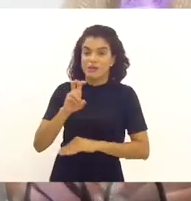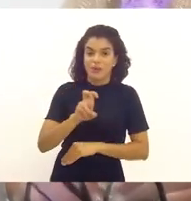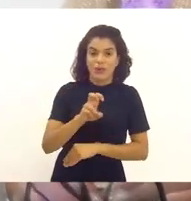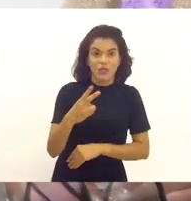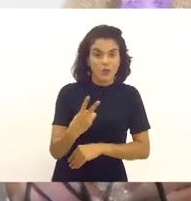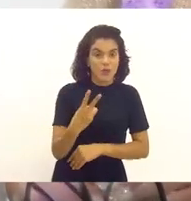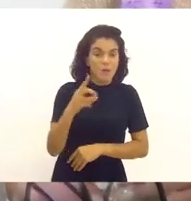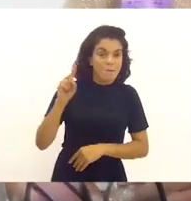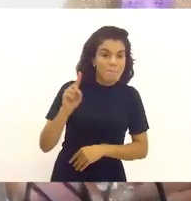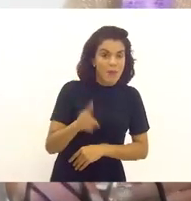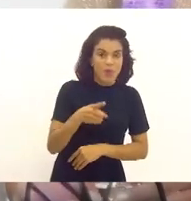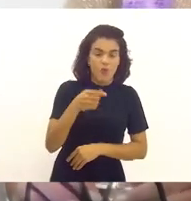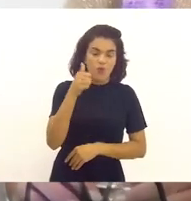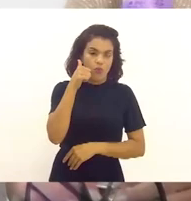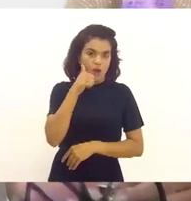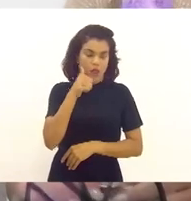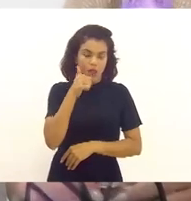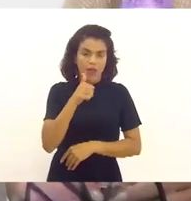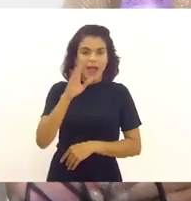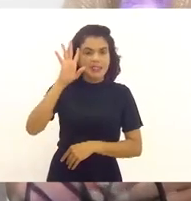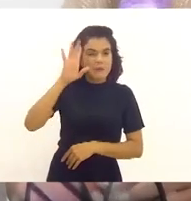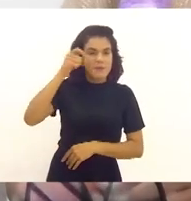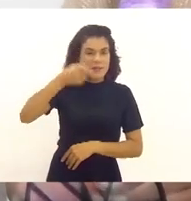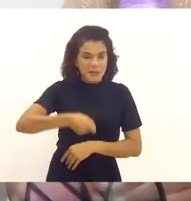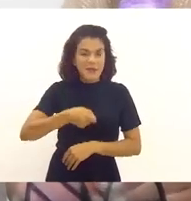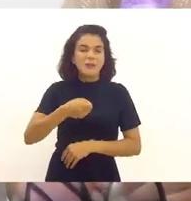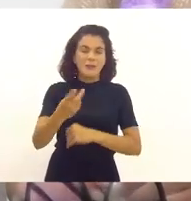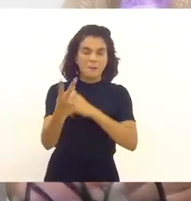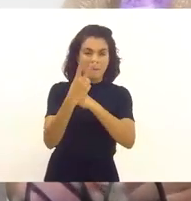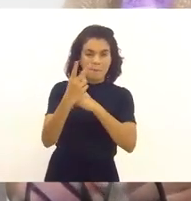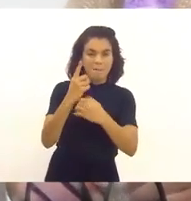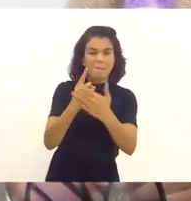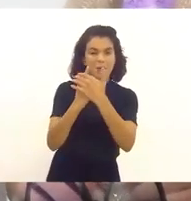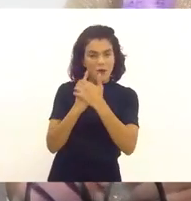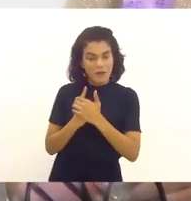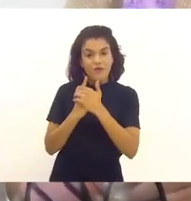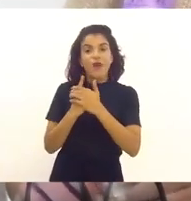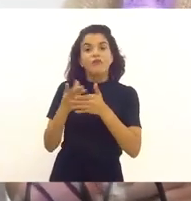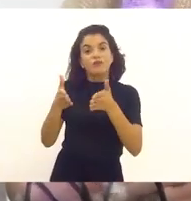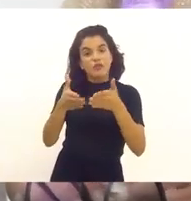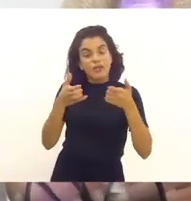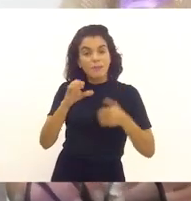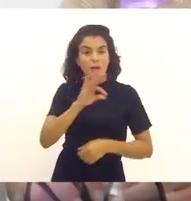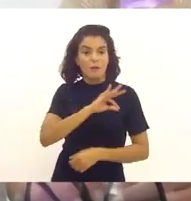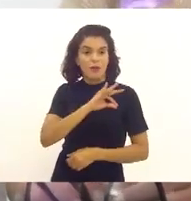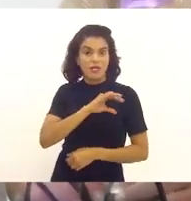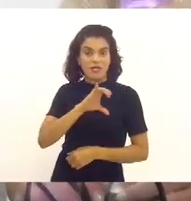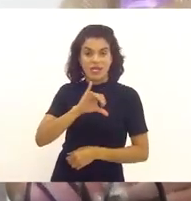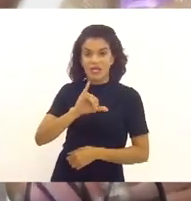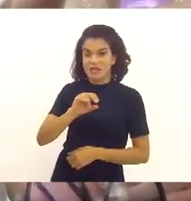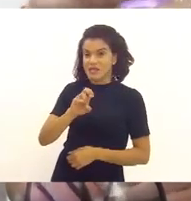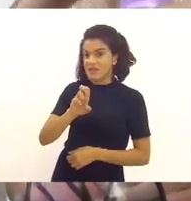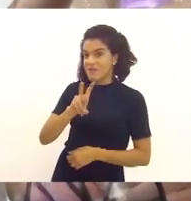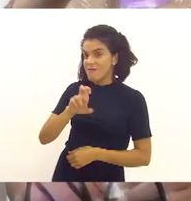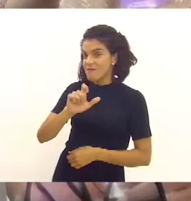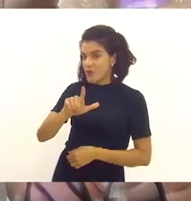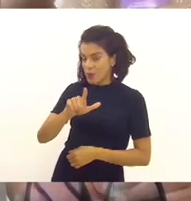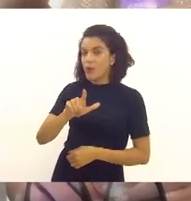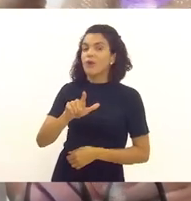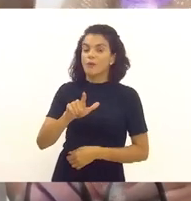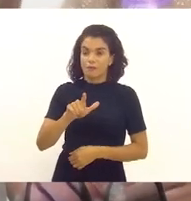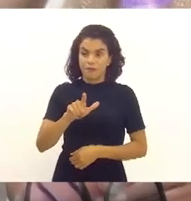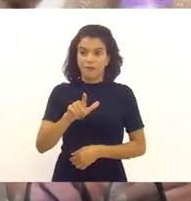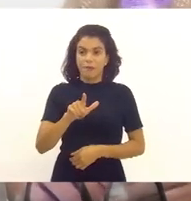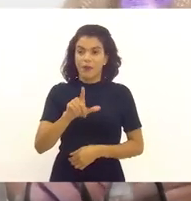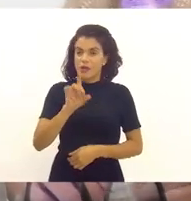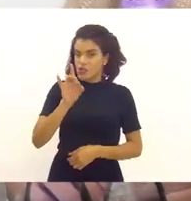não é todas essas medidas protetivas que a Gabriela colocou que foram solicitadas pela Polícia Civil que existem outras portas de entrada de